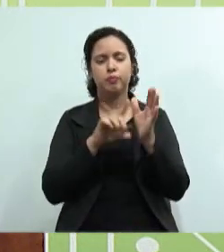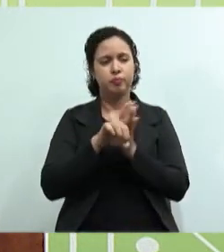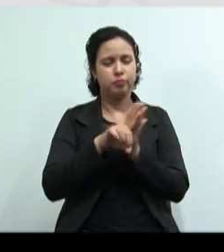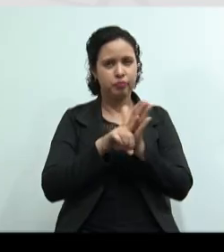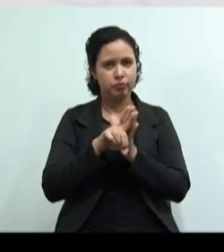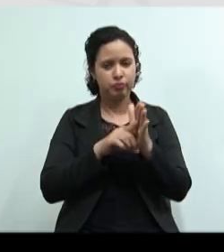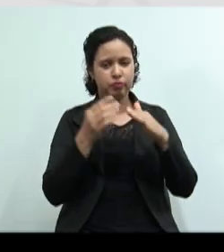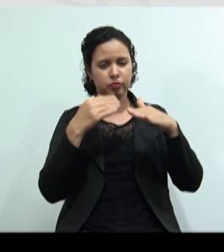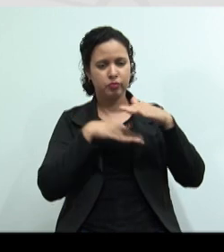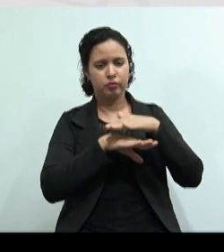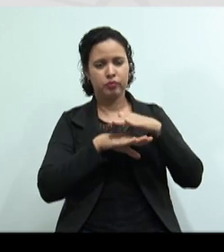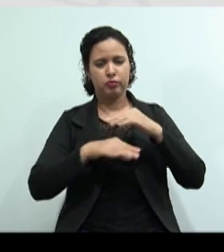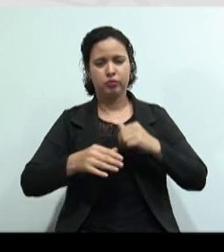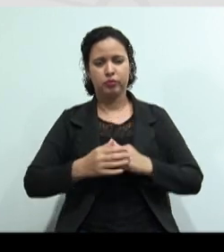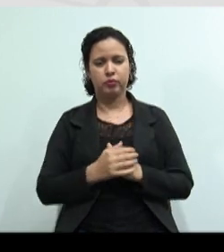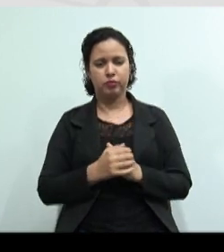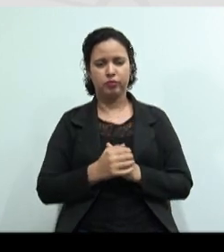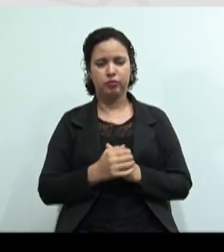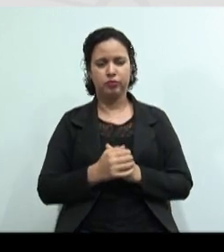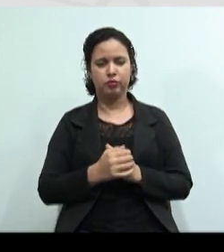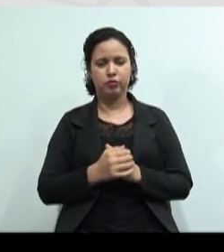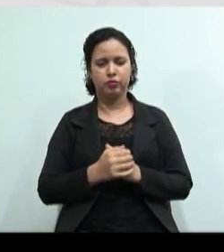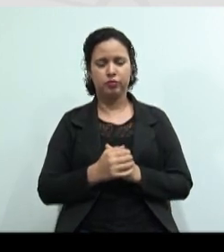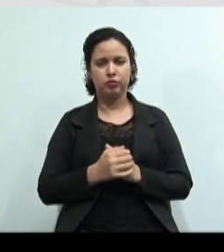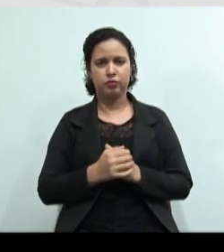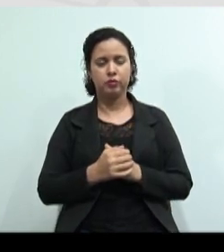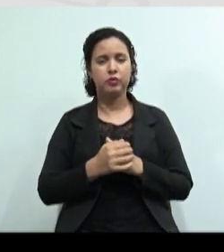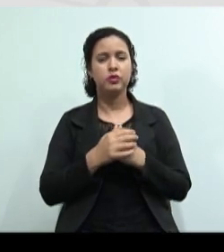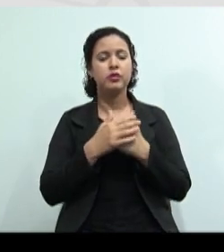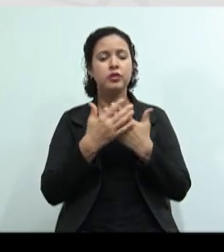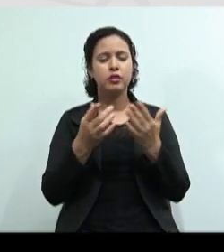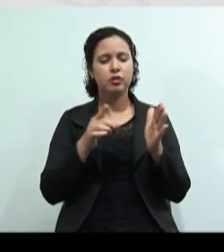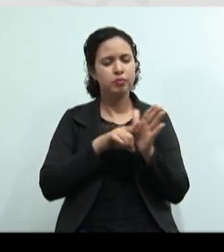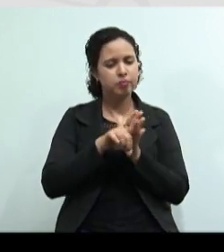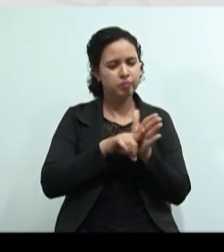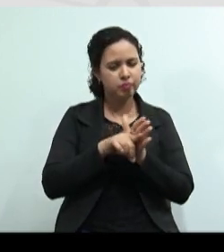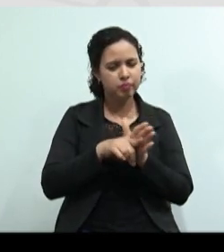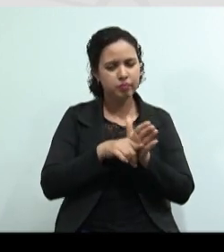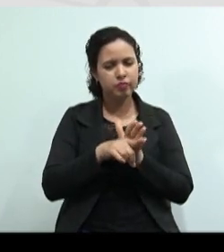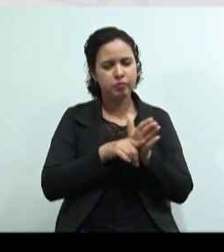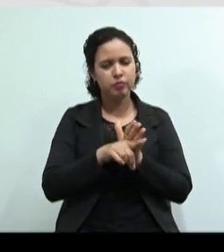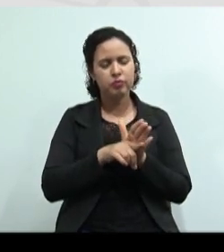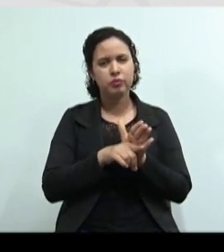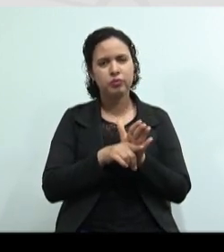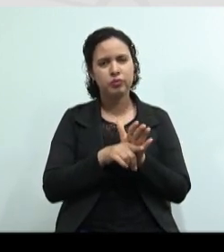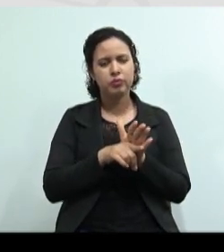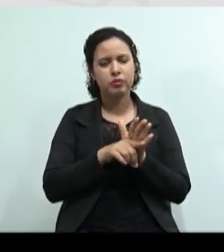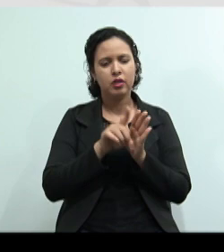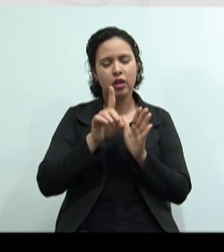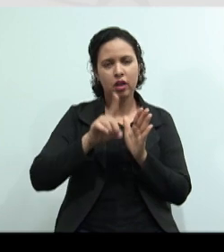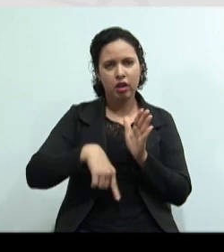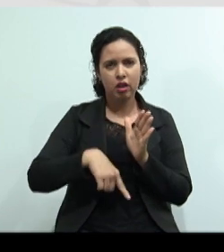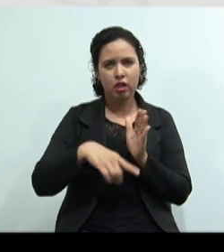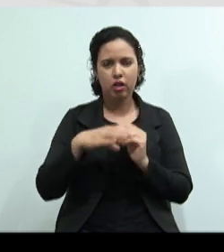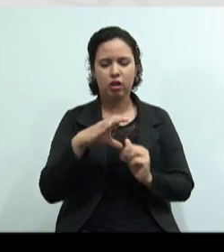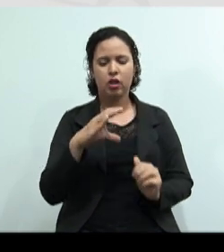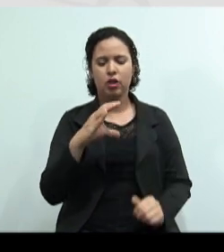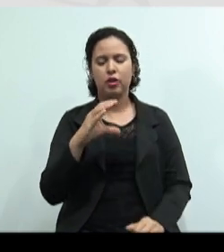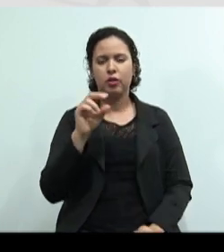slide comigo. A avaliação é o custo, é o de custo ou de